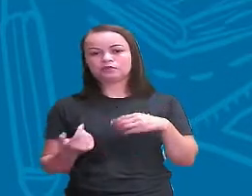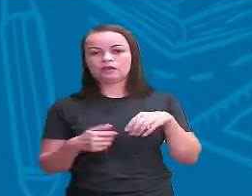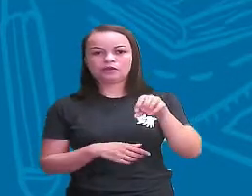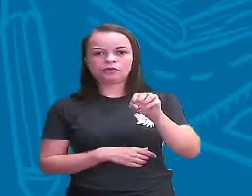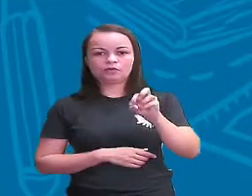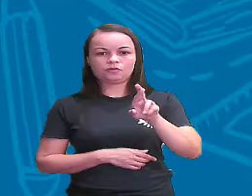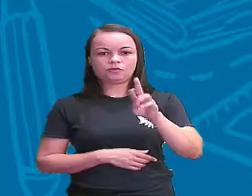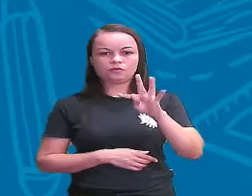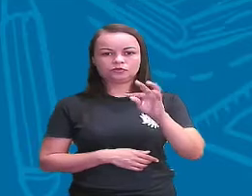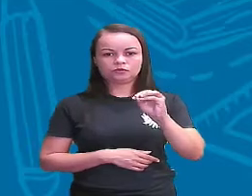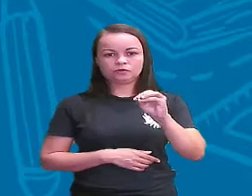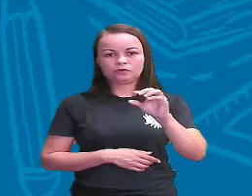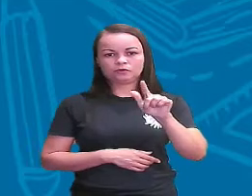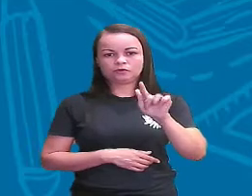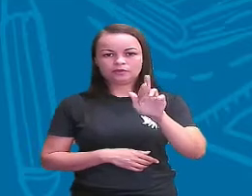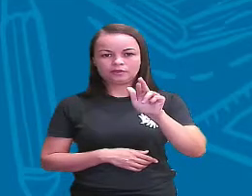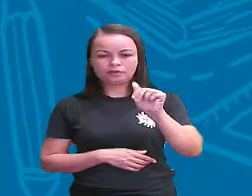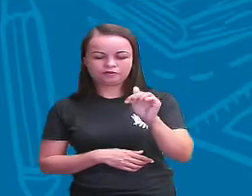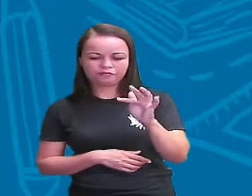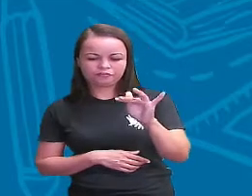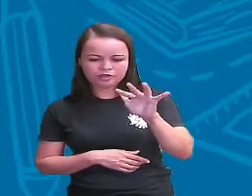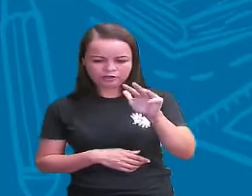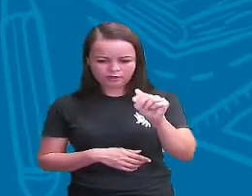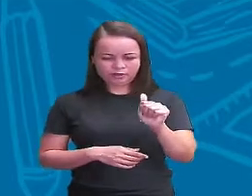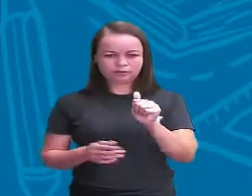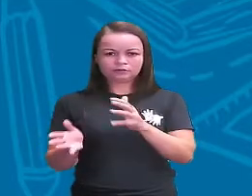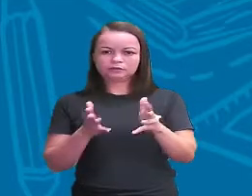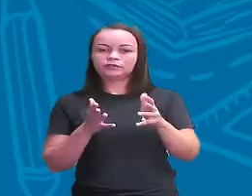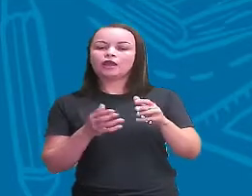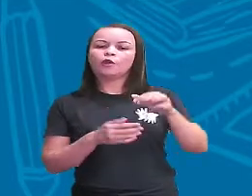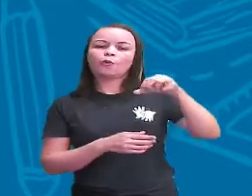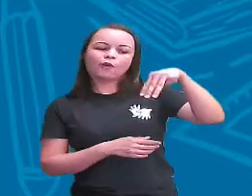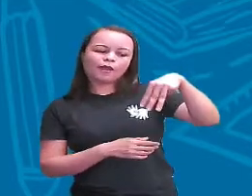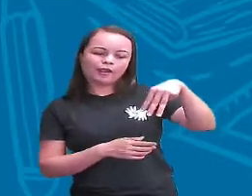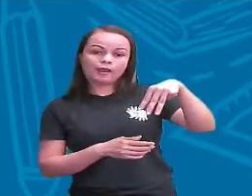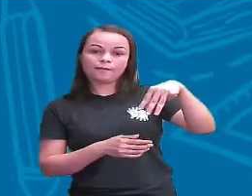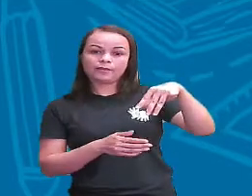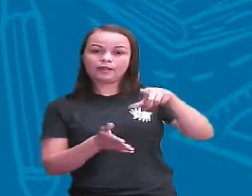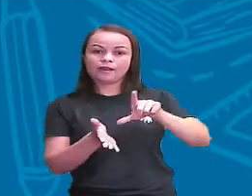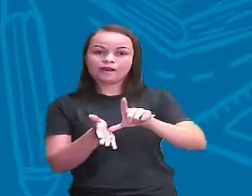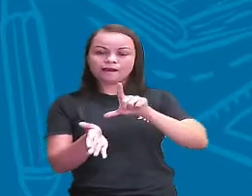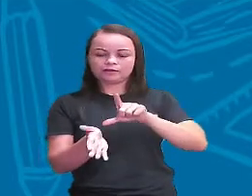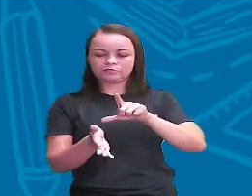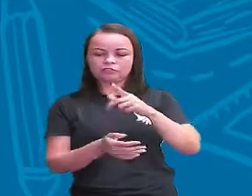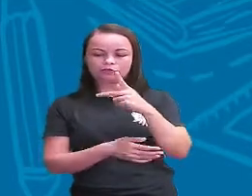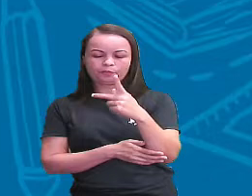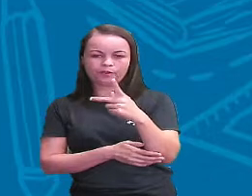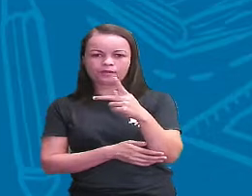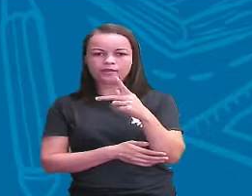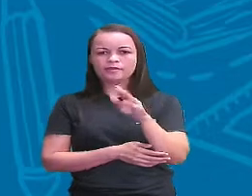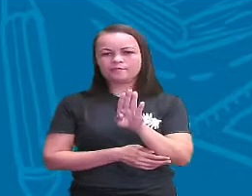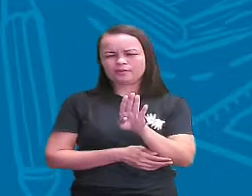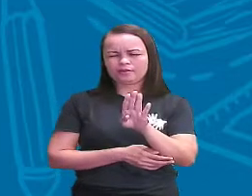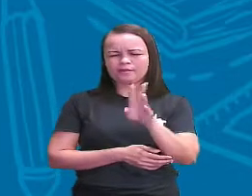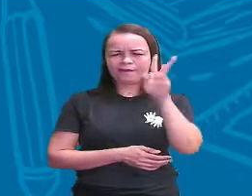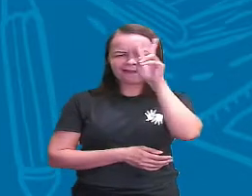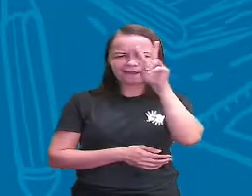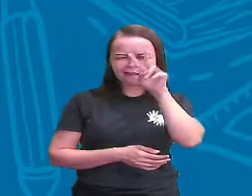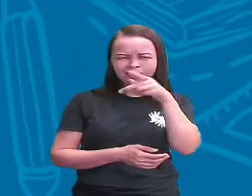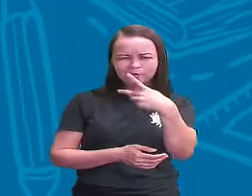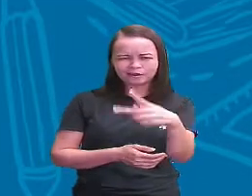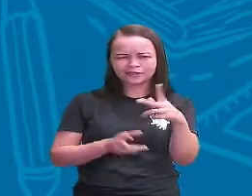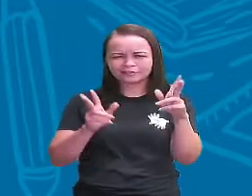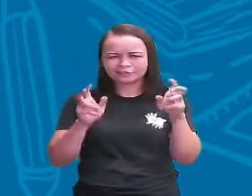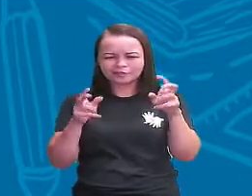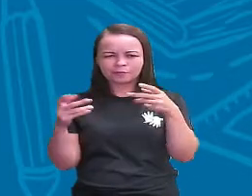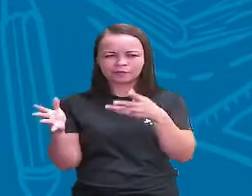ortografia. Esse assunto de ortografia é o M antes do P e do B, tá? Lembram desse assunto? Quem não lembra